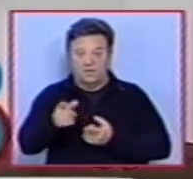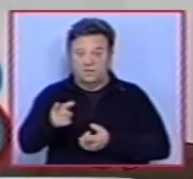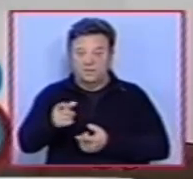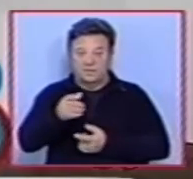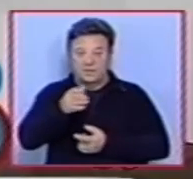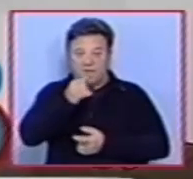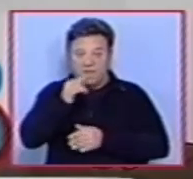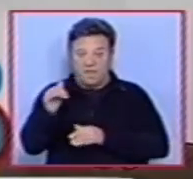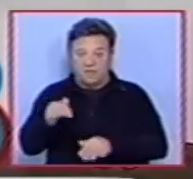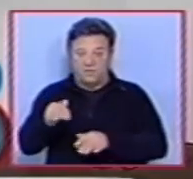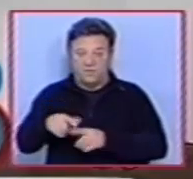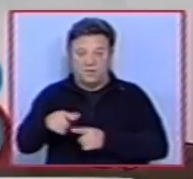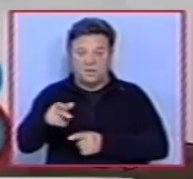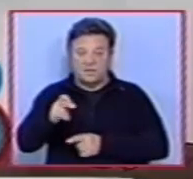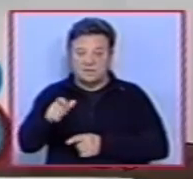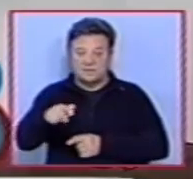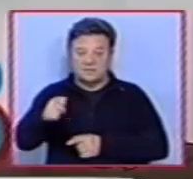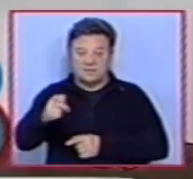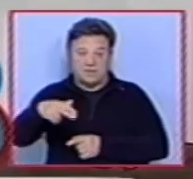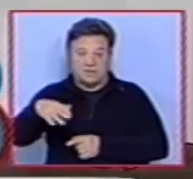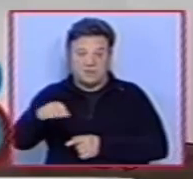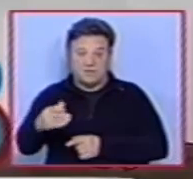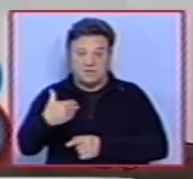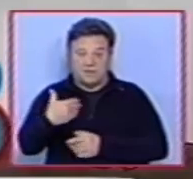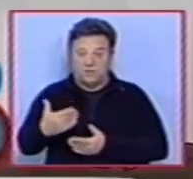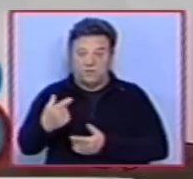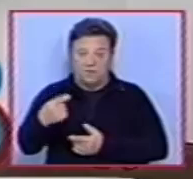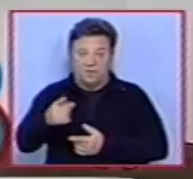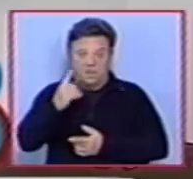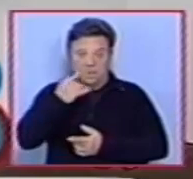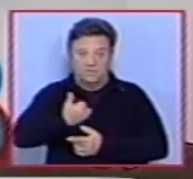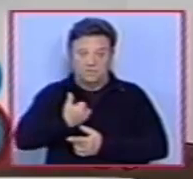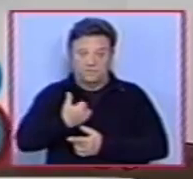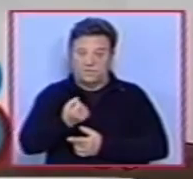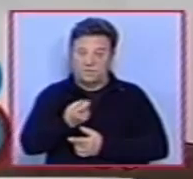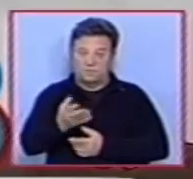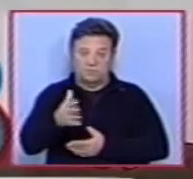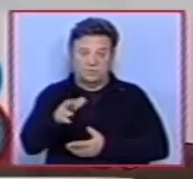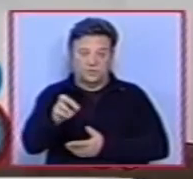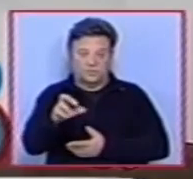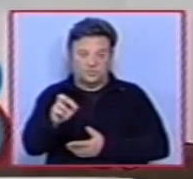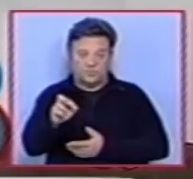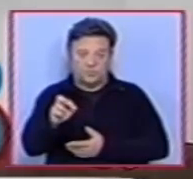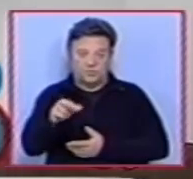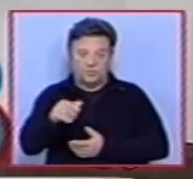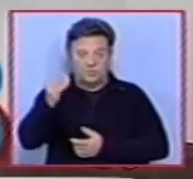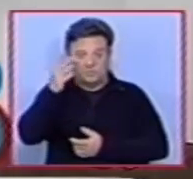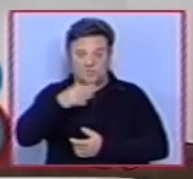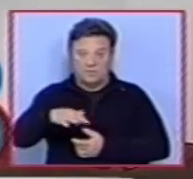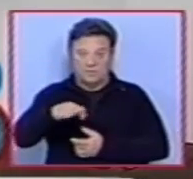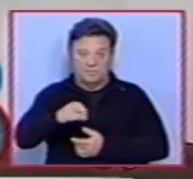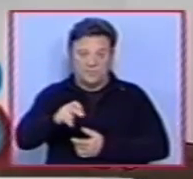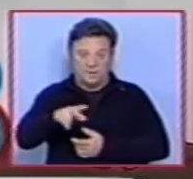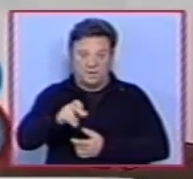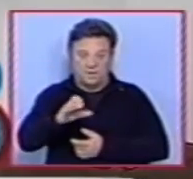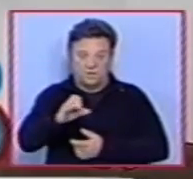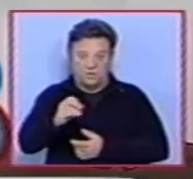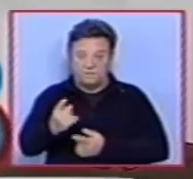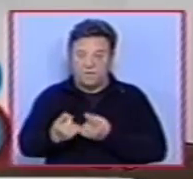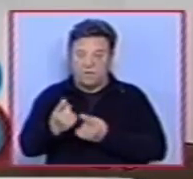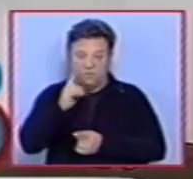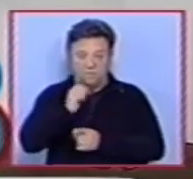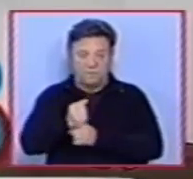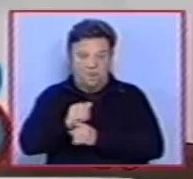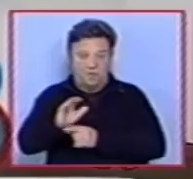as azenhas. E as azenhas, ainda temos hoje identificadas cerca de 18 azenhas no concelho de Penacova. Algumas